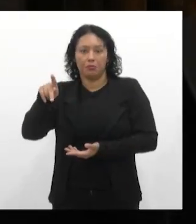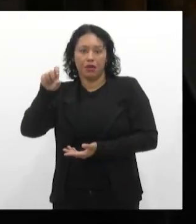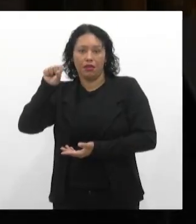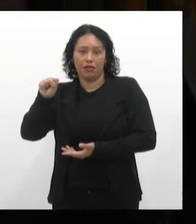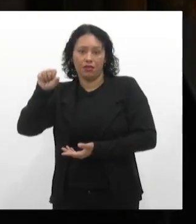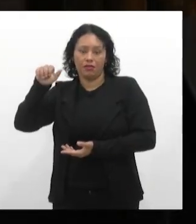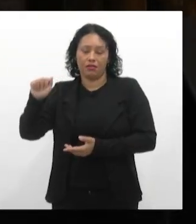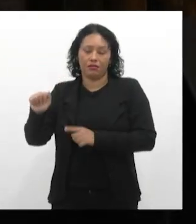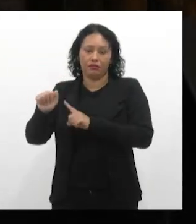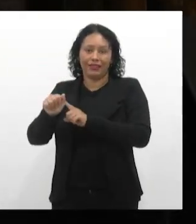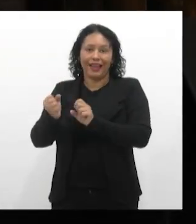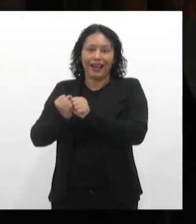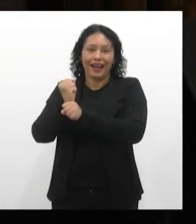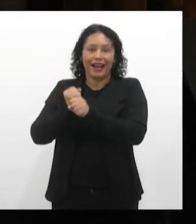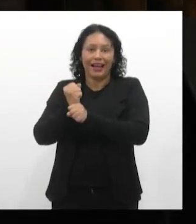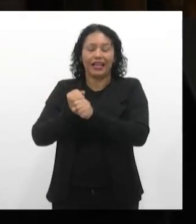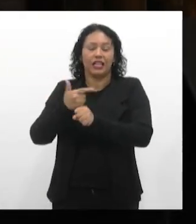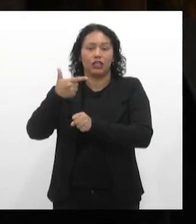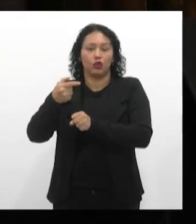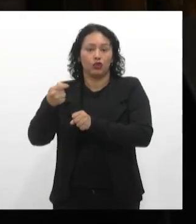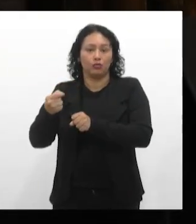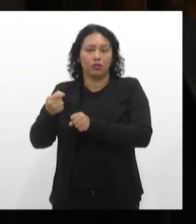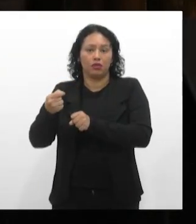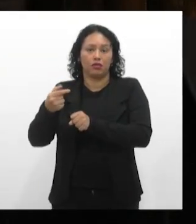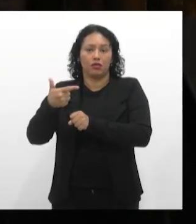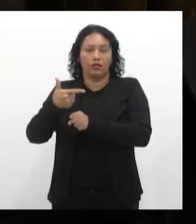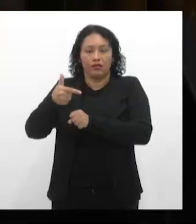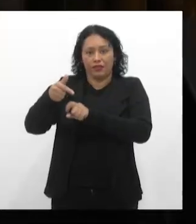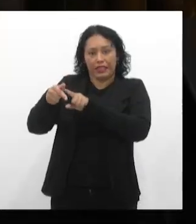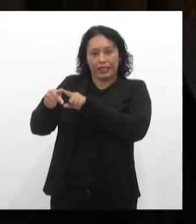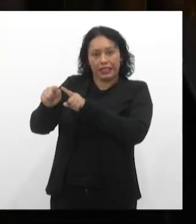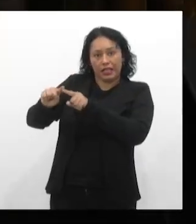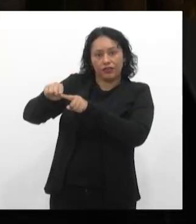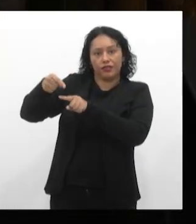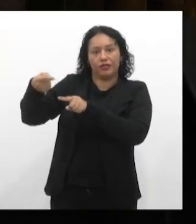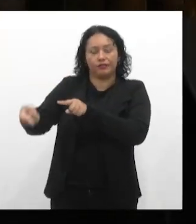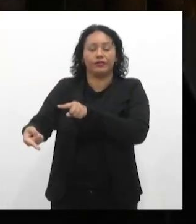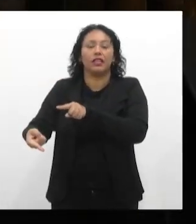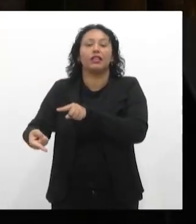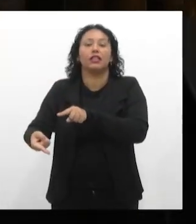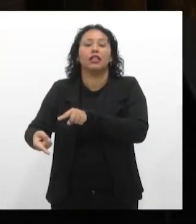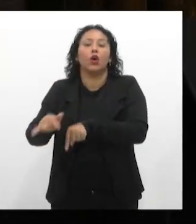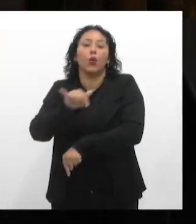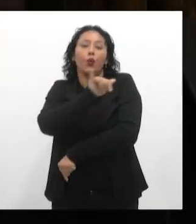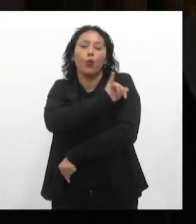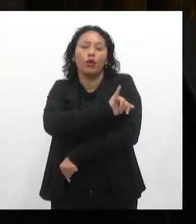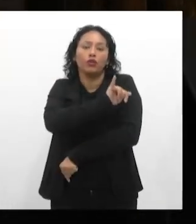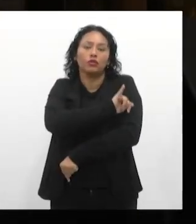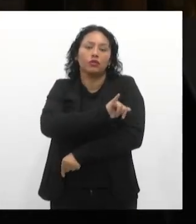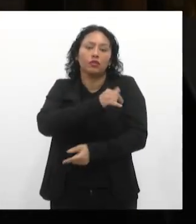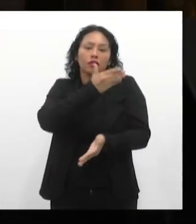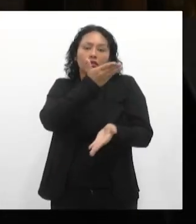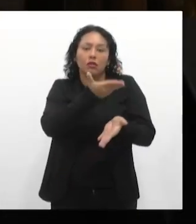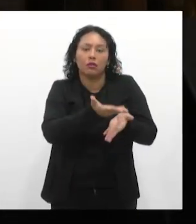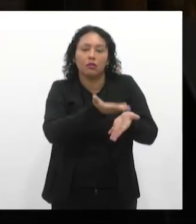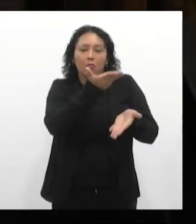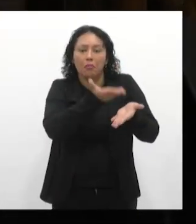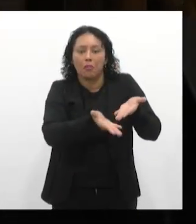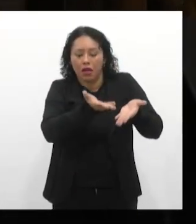neste ano de 2027 próximo, o Rio de Janeiro está perdendo realmente